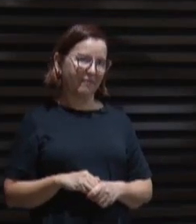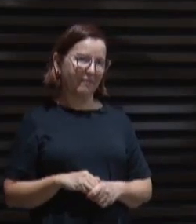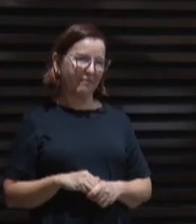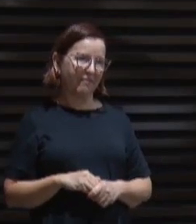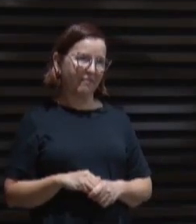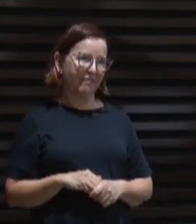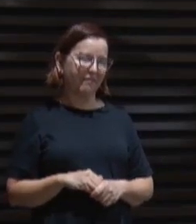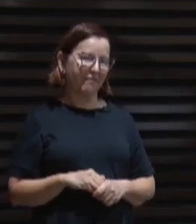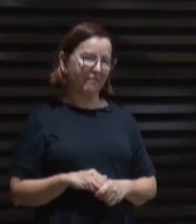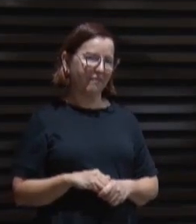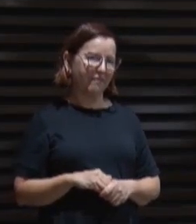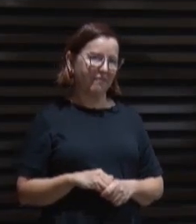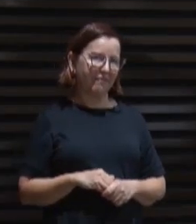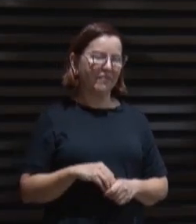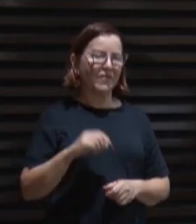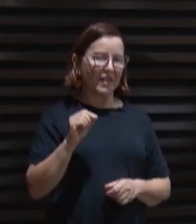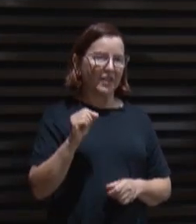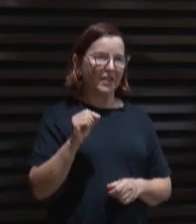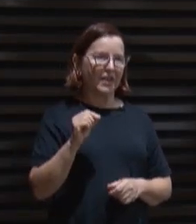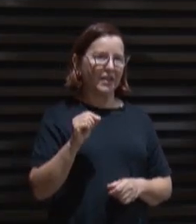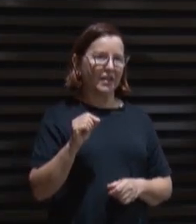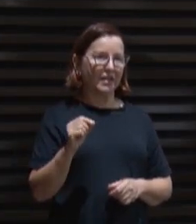Quem estava com a escolta